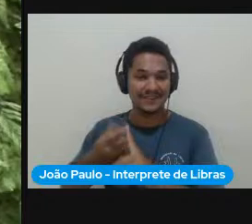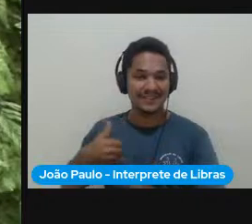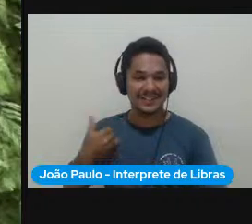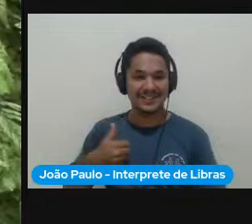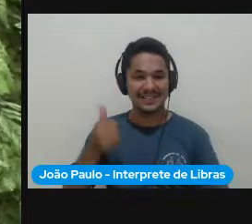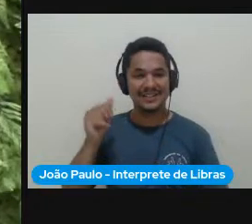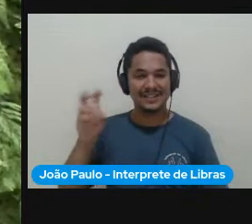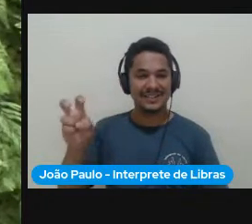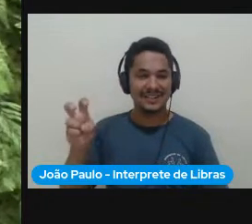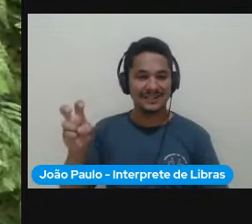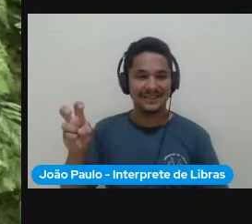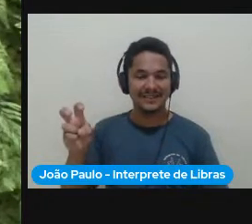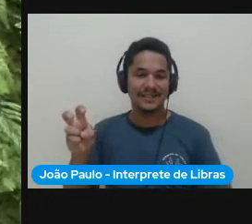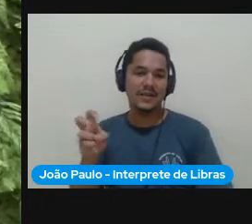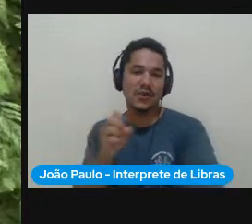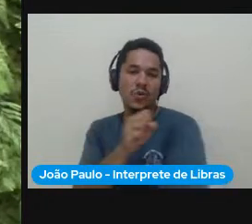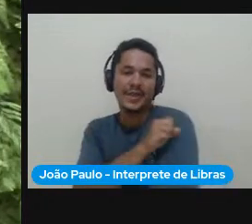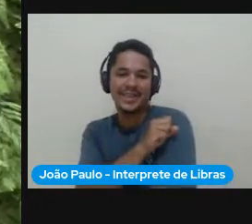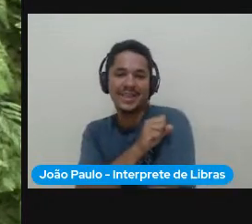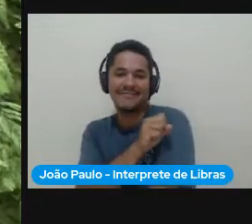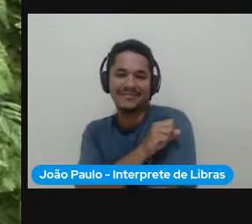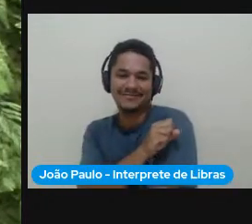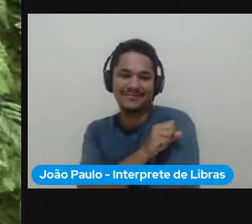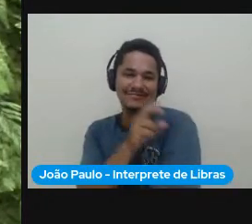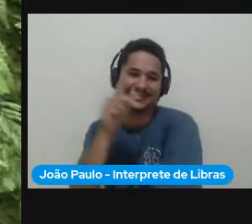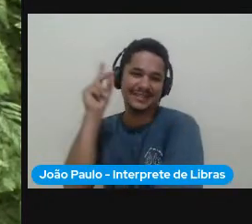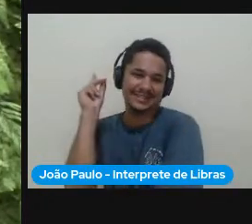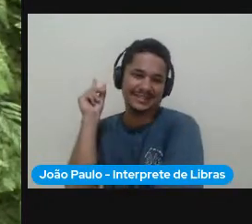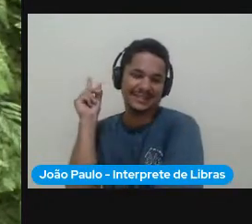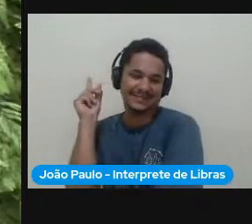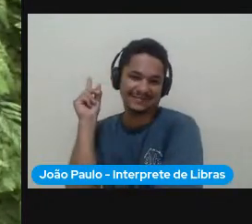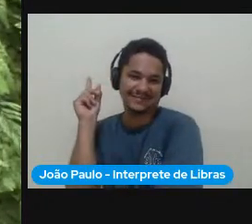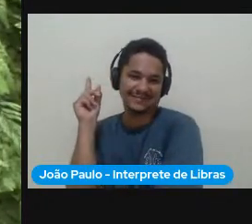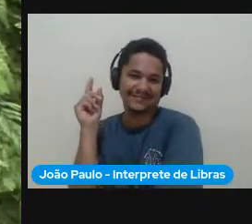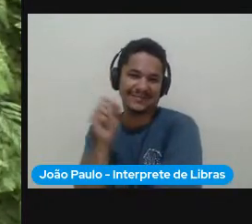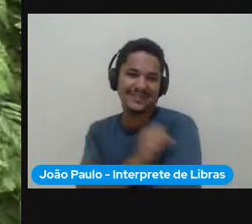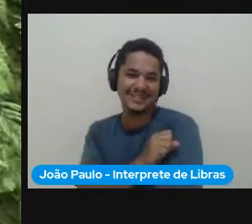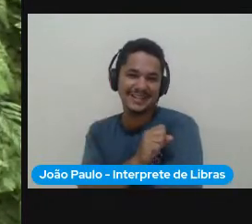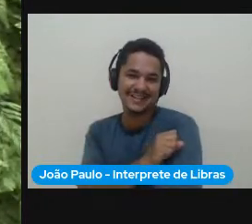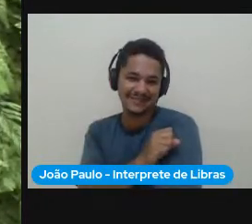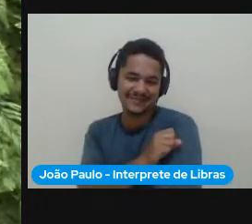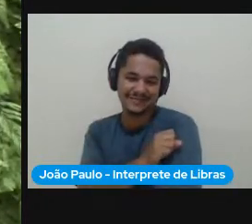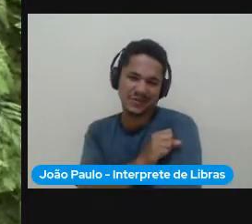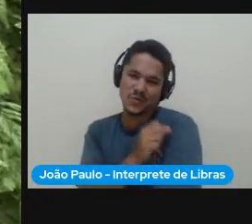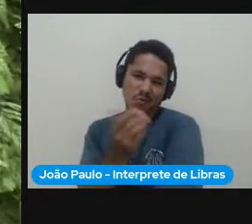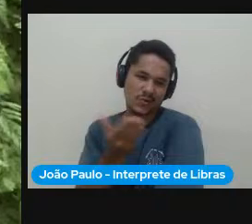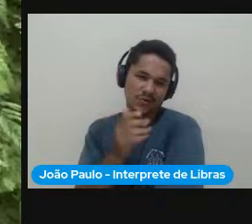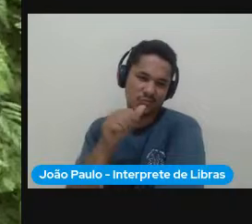eu estava na oitava série na época chamava inclusive de oitava série, né? Hoje não mais.